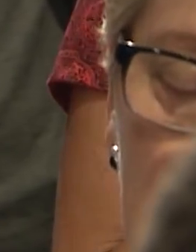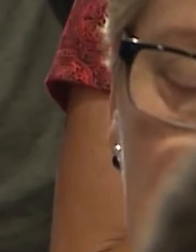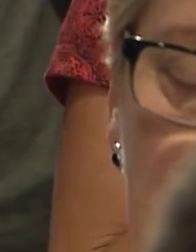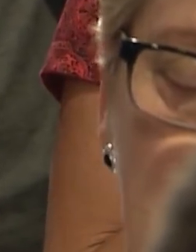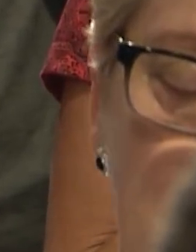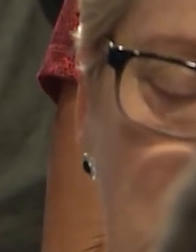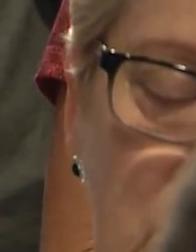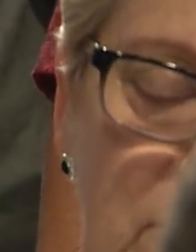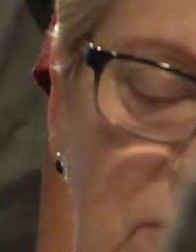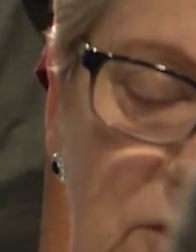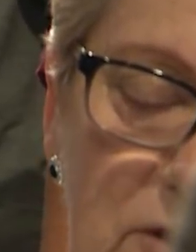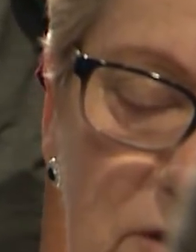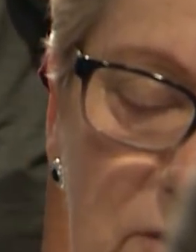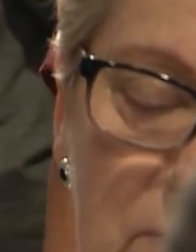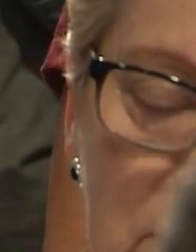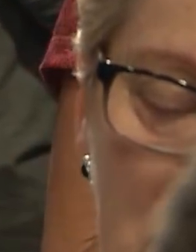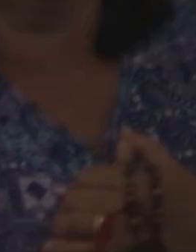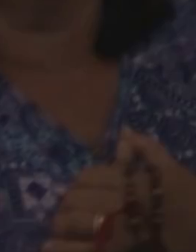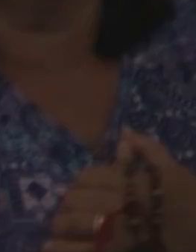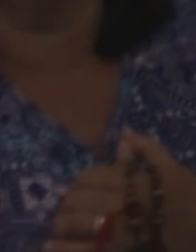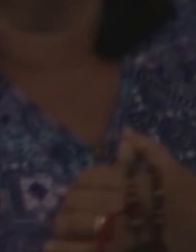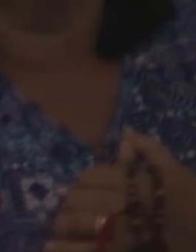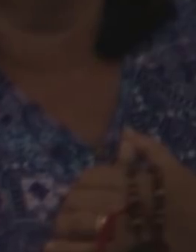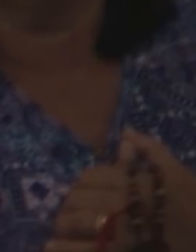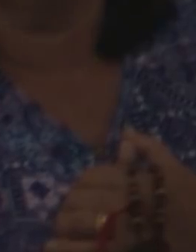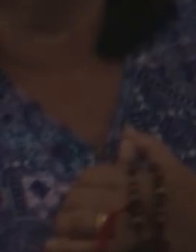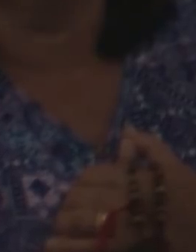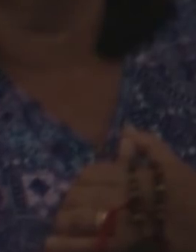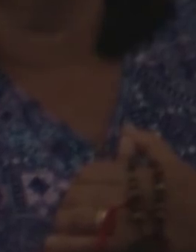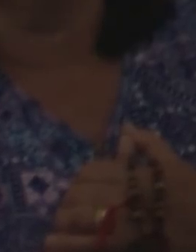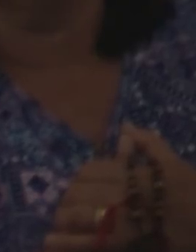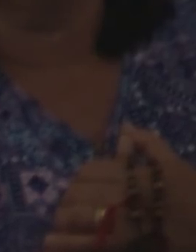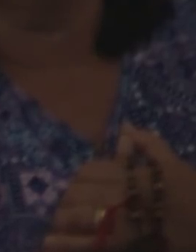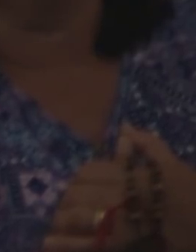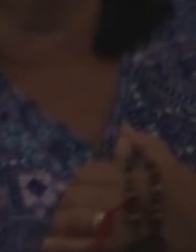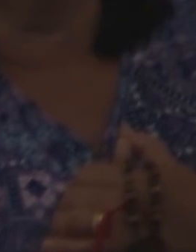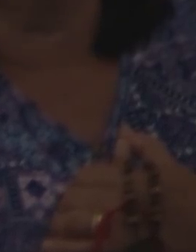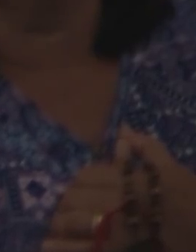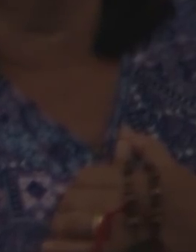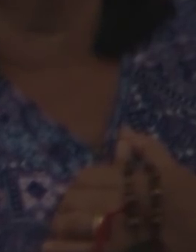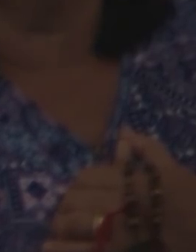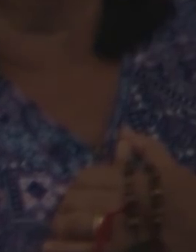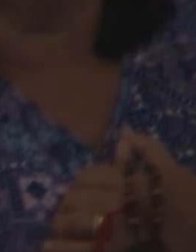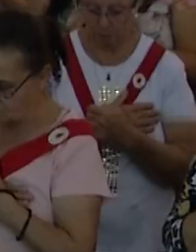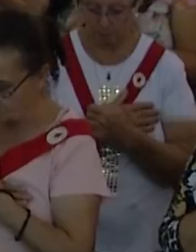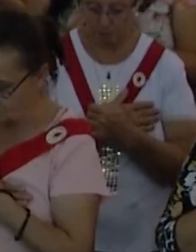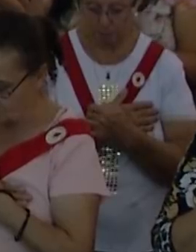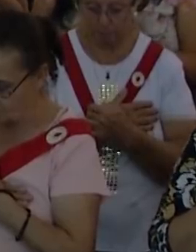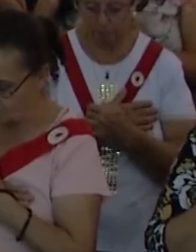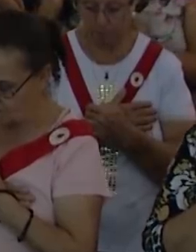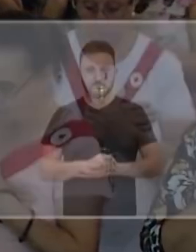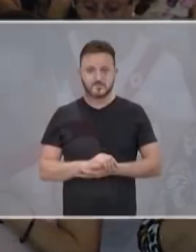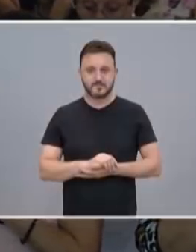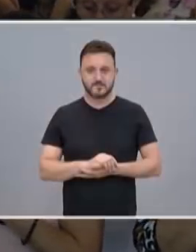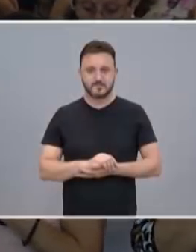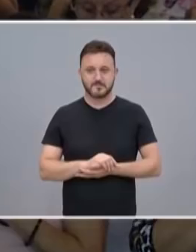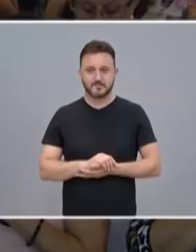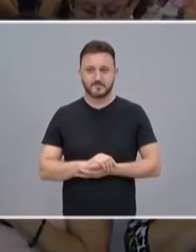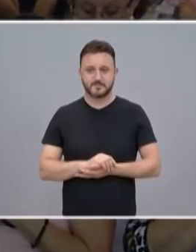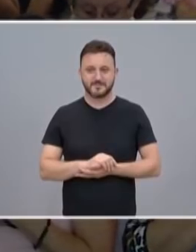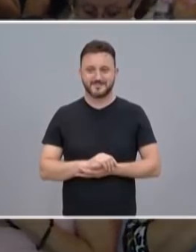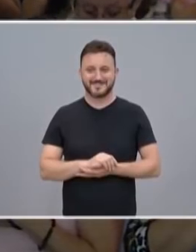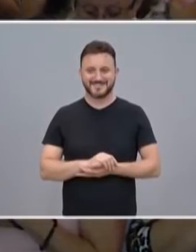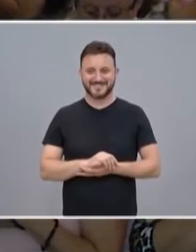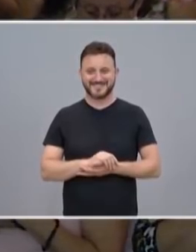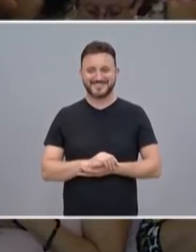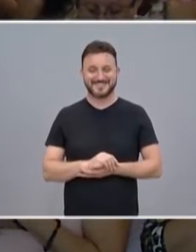dizendo, porque às vezes nós já não temos mais palavras, muitas vezes as lágrimas são a nossa oração, muitas